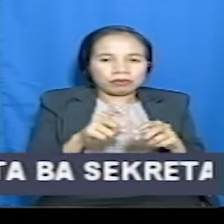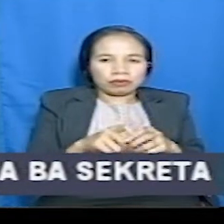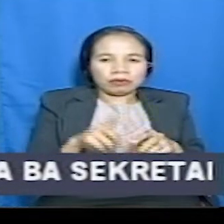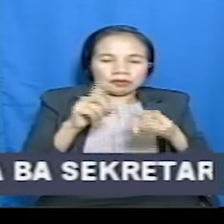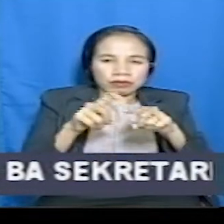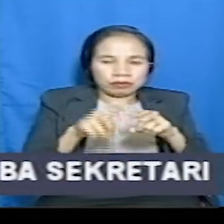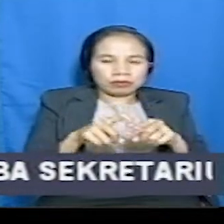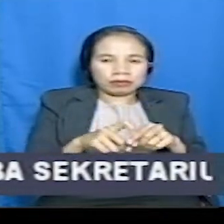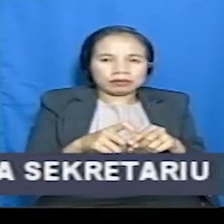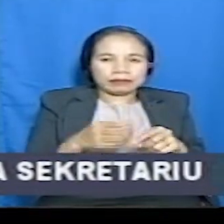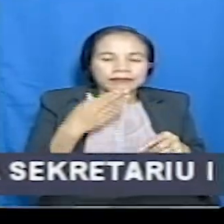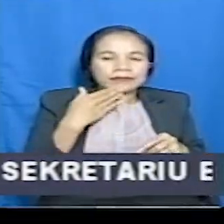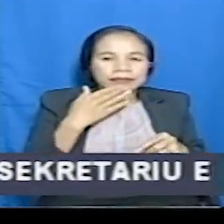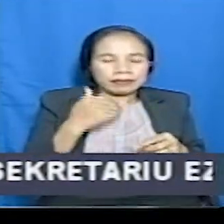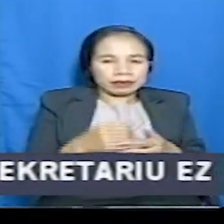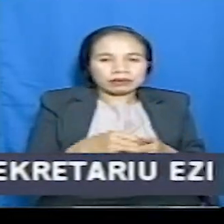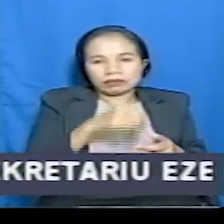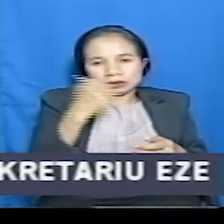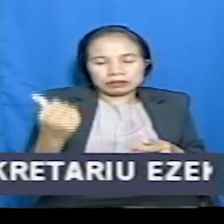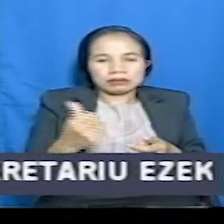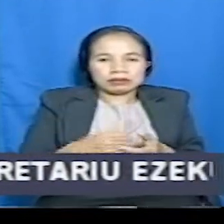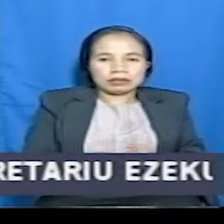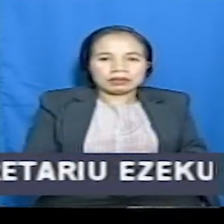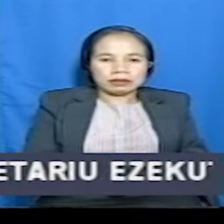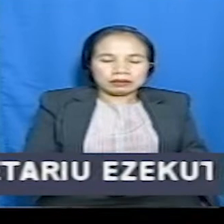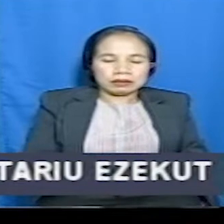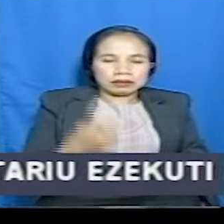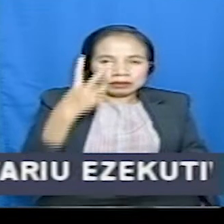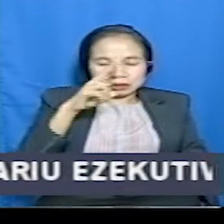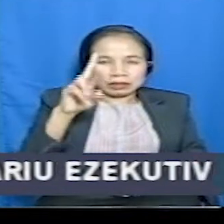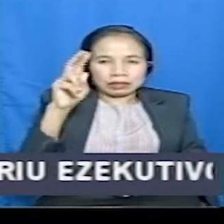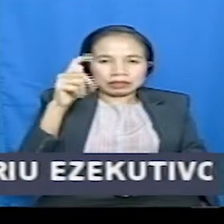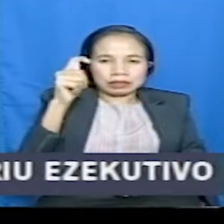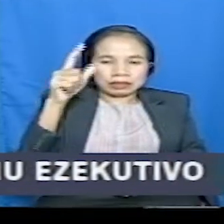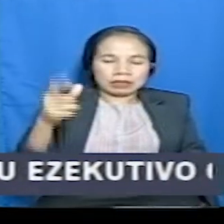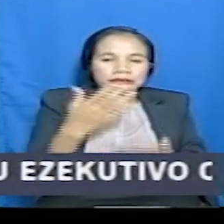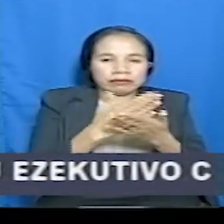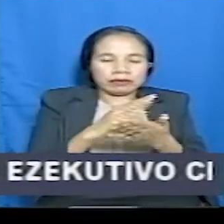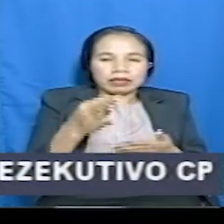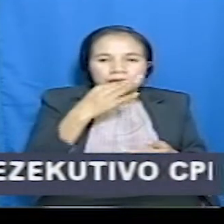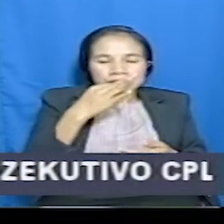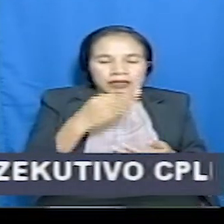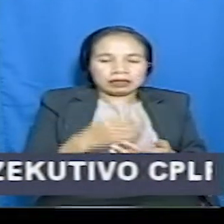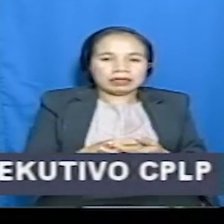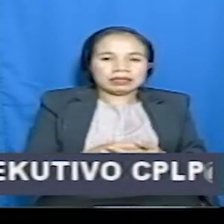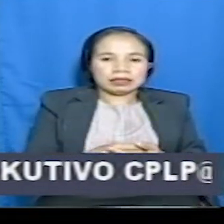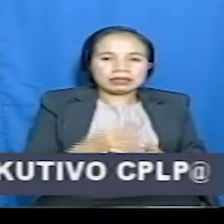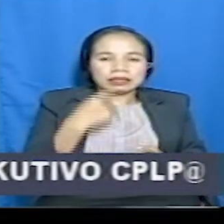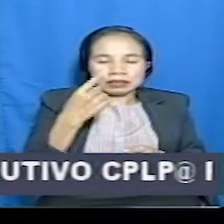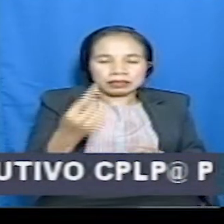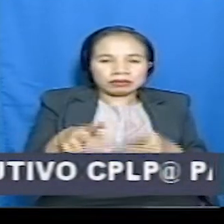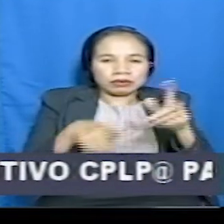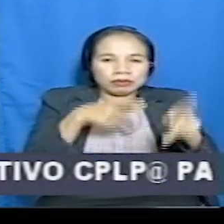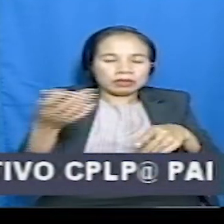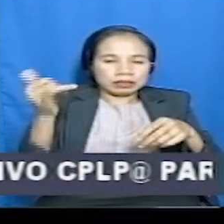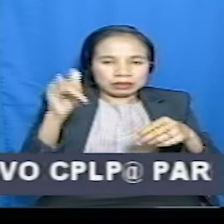no masimidar kilograma ida no selutan. Observação RTTL iha distribuição ayan Cesta Básica katak,